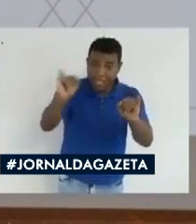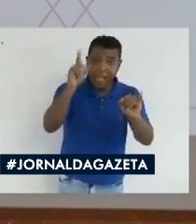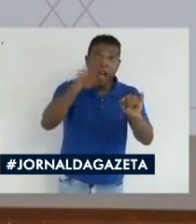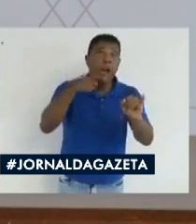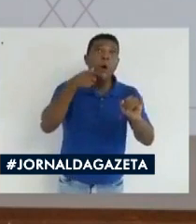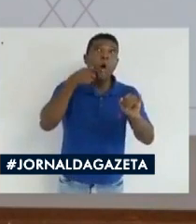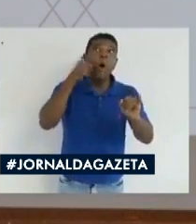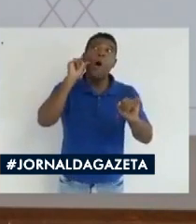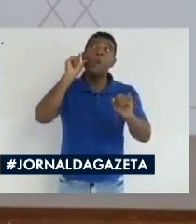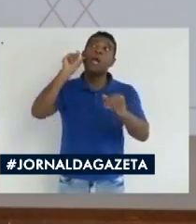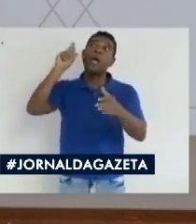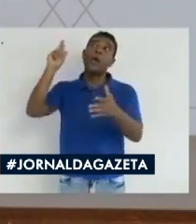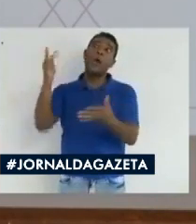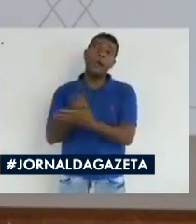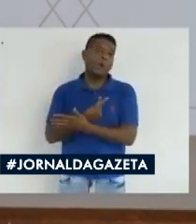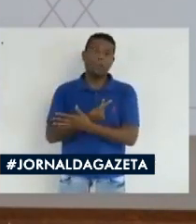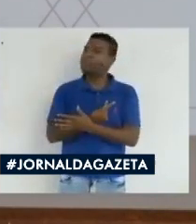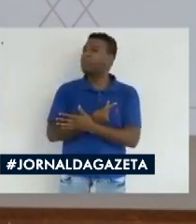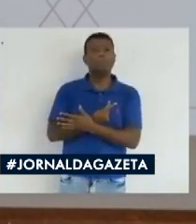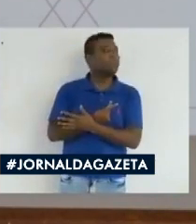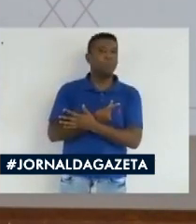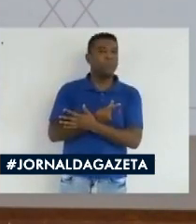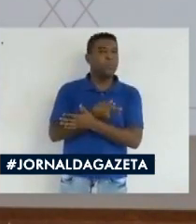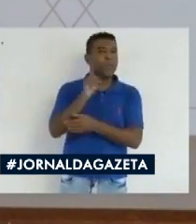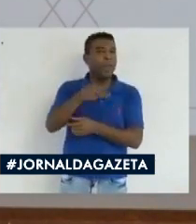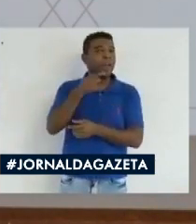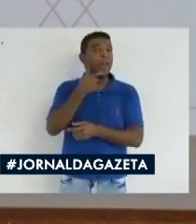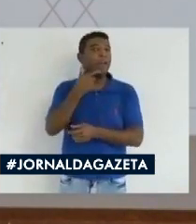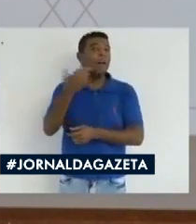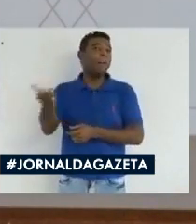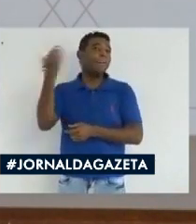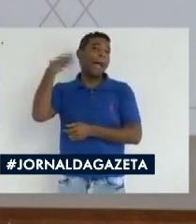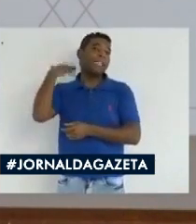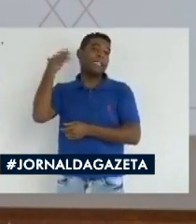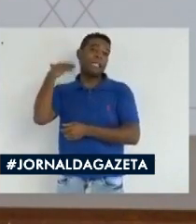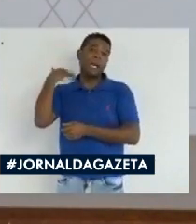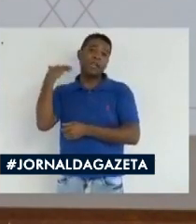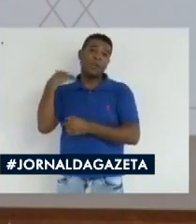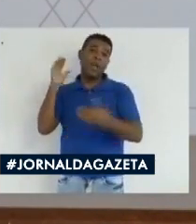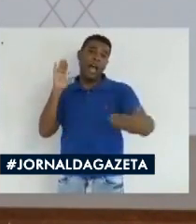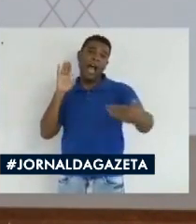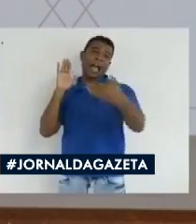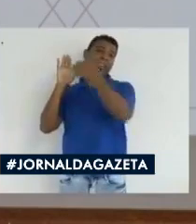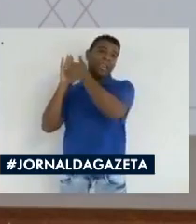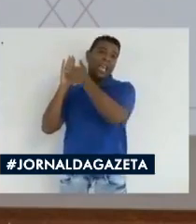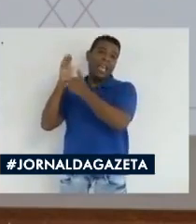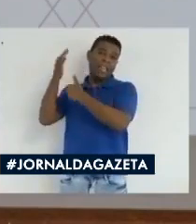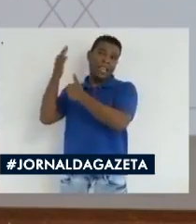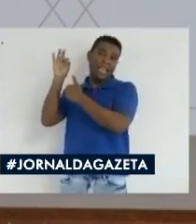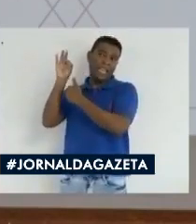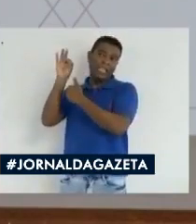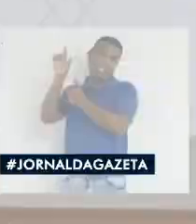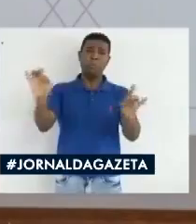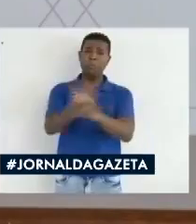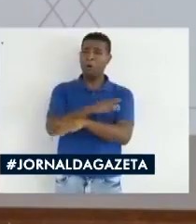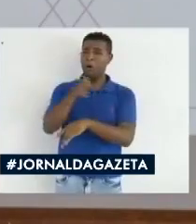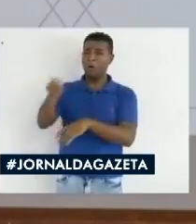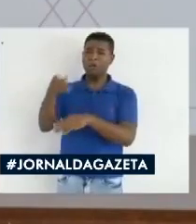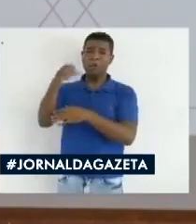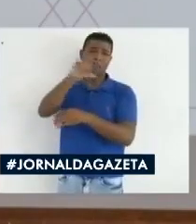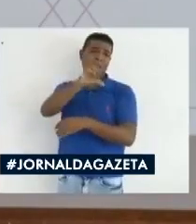de ontem isso é muito importante para que todos preste atenção nisso para não fazer um juízo equivocado